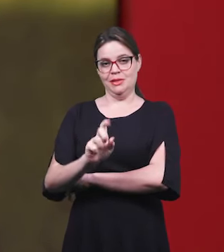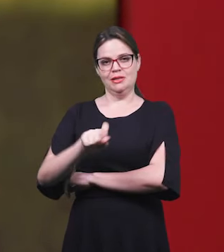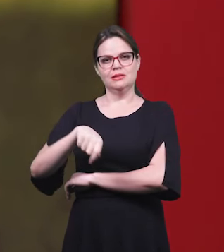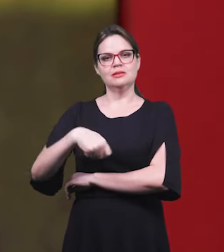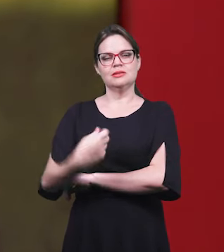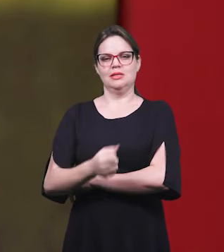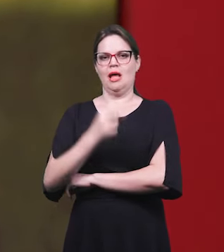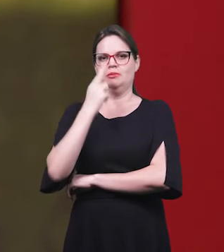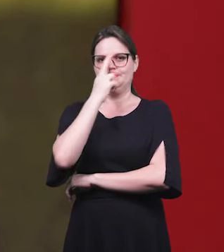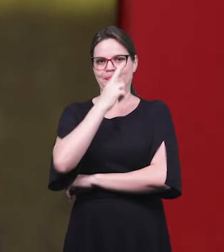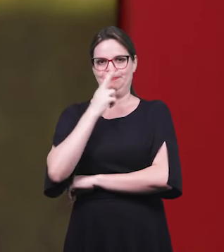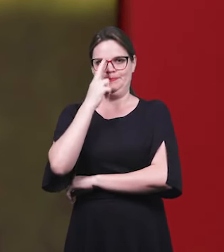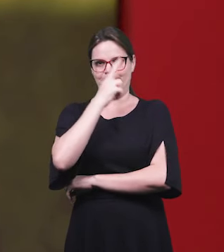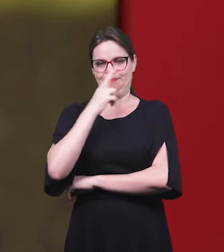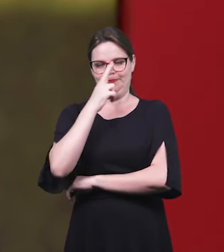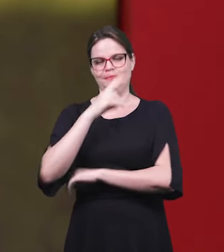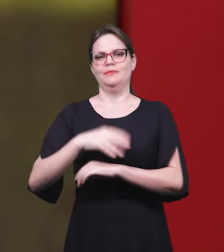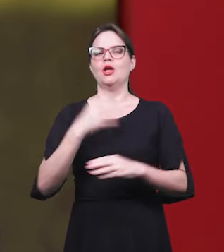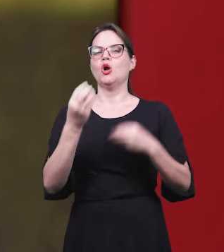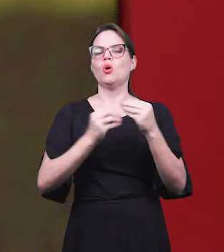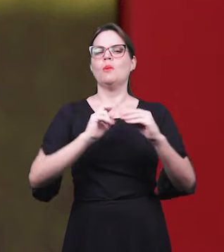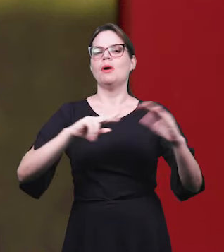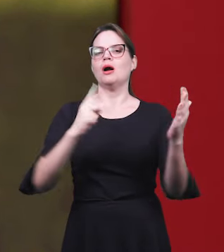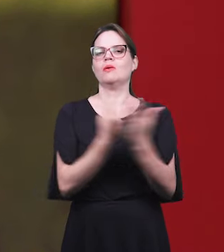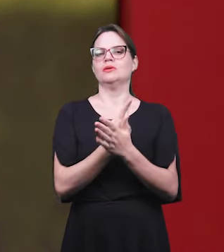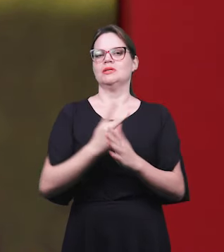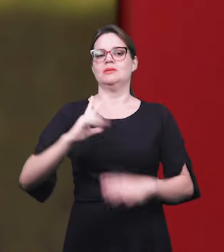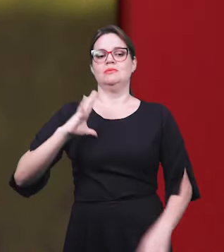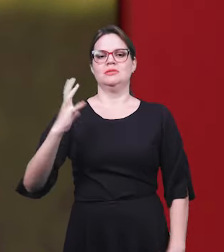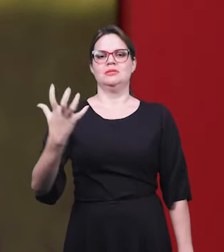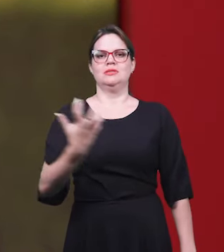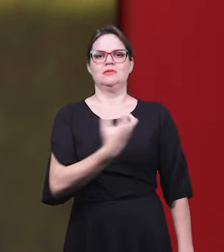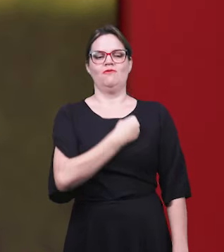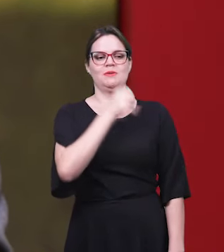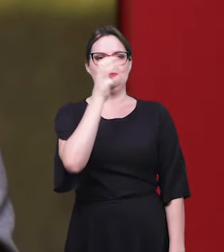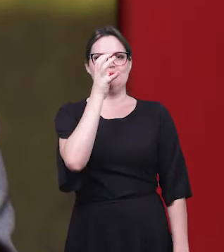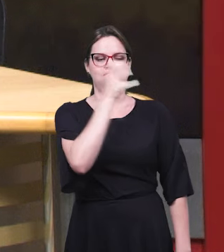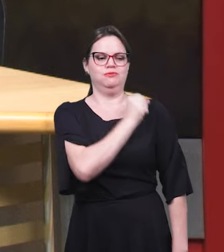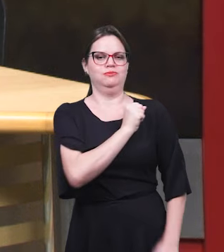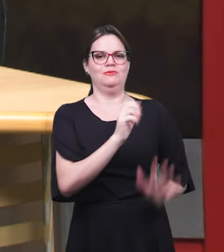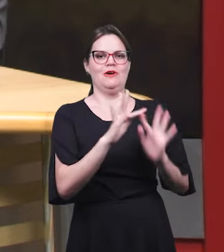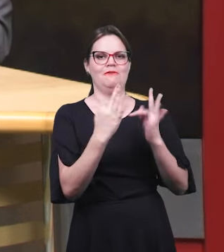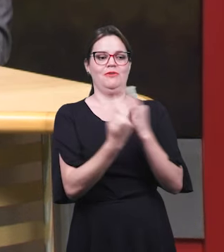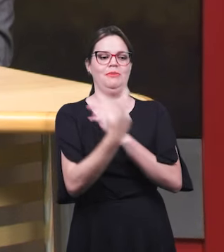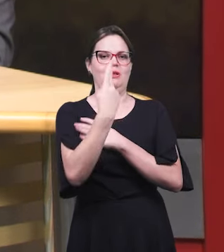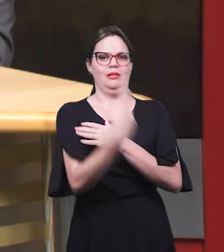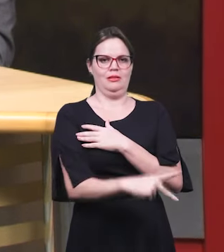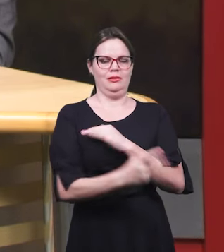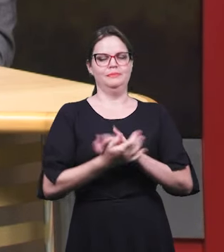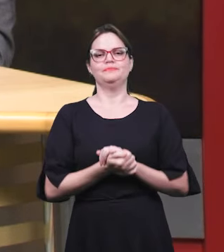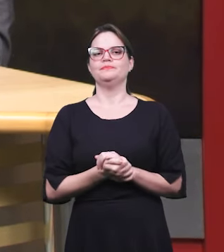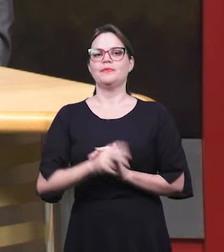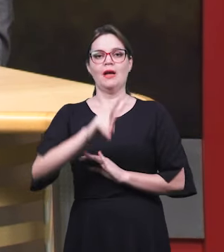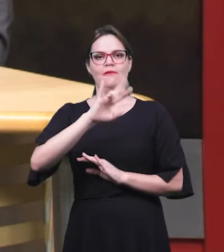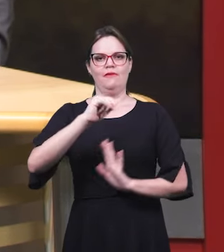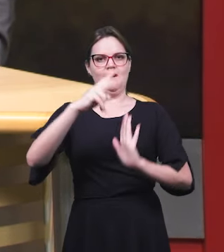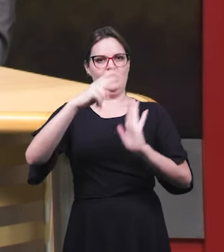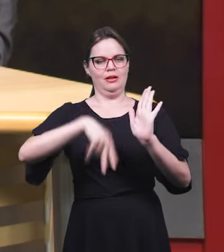e a salvação da sua família. O pastor Fernando irá ler o texto. Amém. O